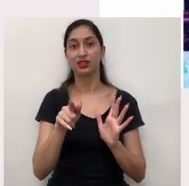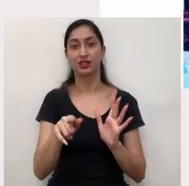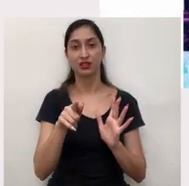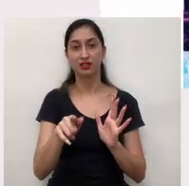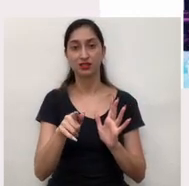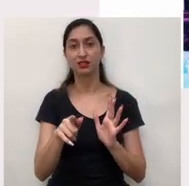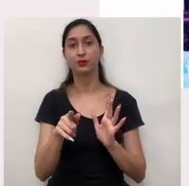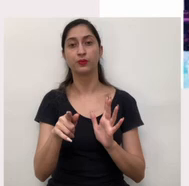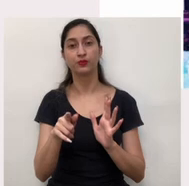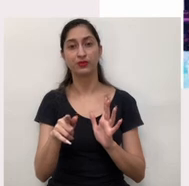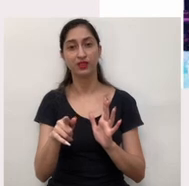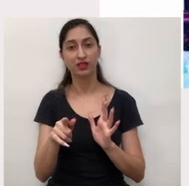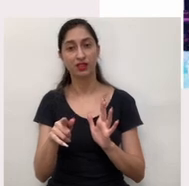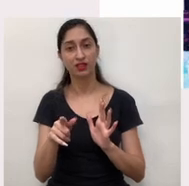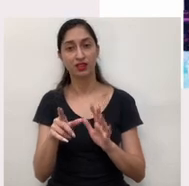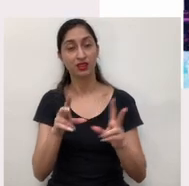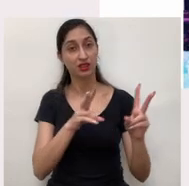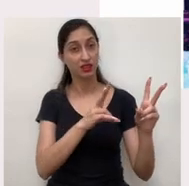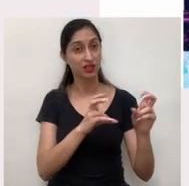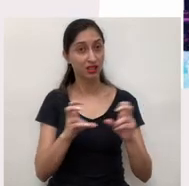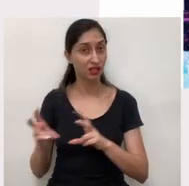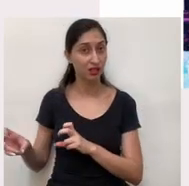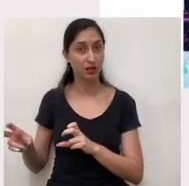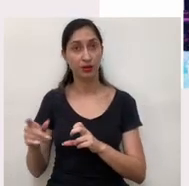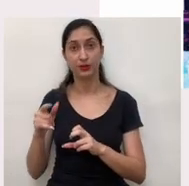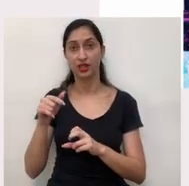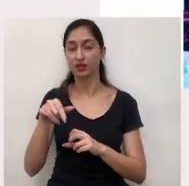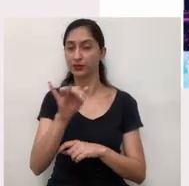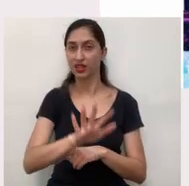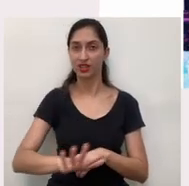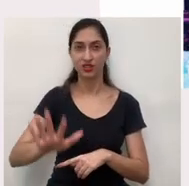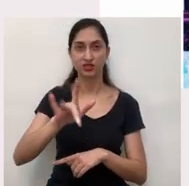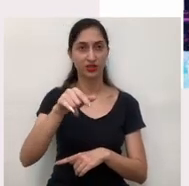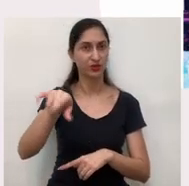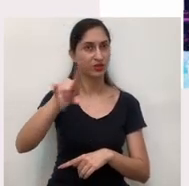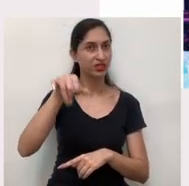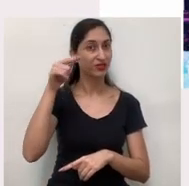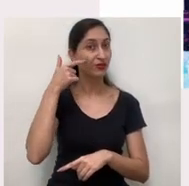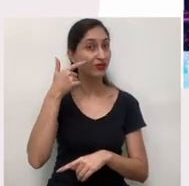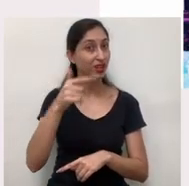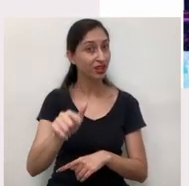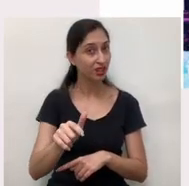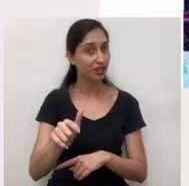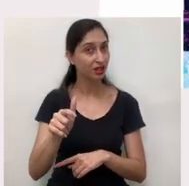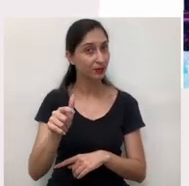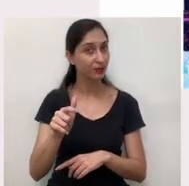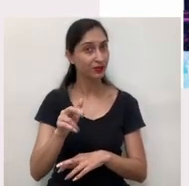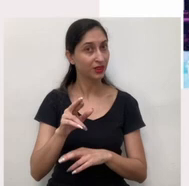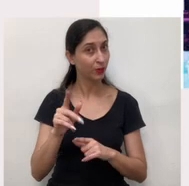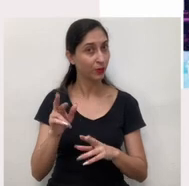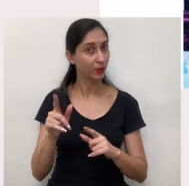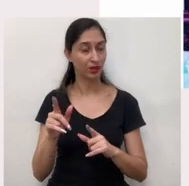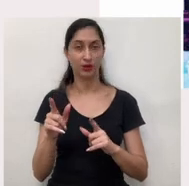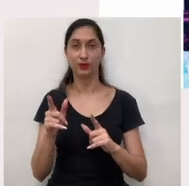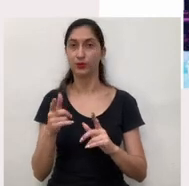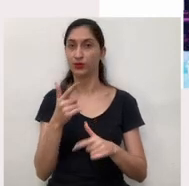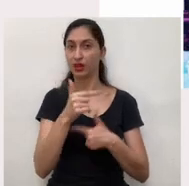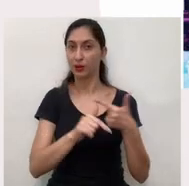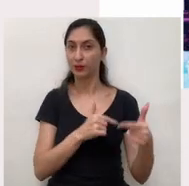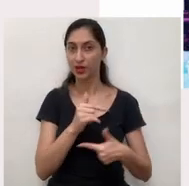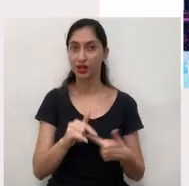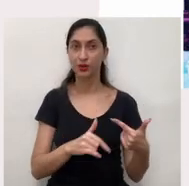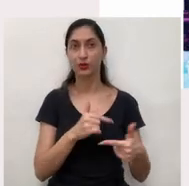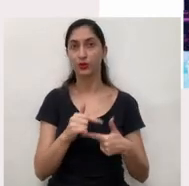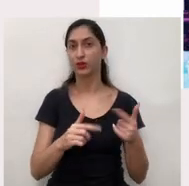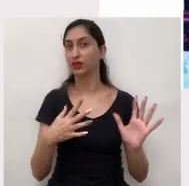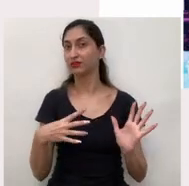né? Talvez os cartemas, que essa imagem que vocês veem, não é exatamente um trabalho inventariante, vamos dizer assim,